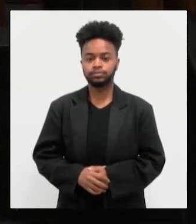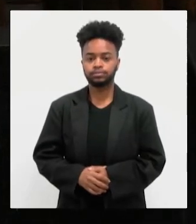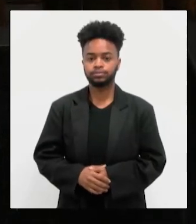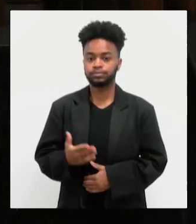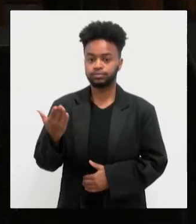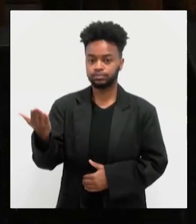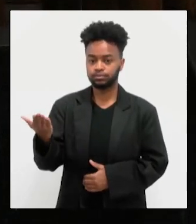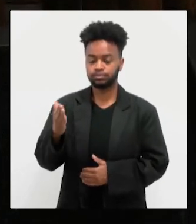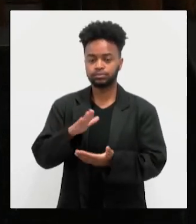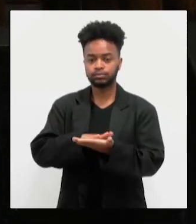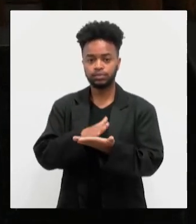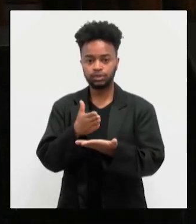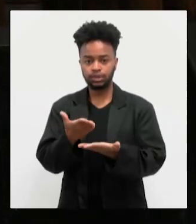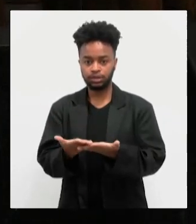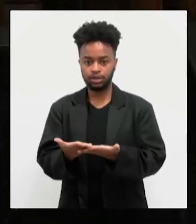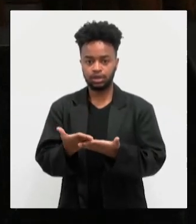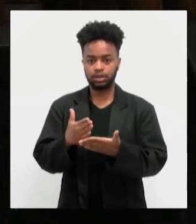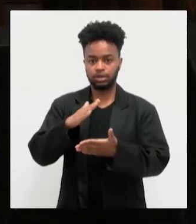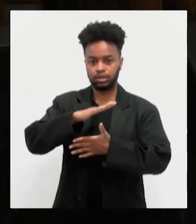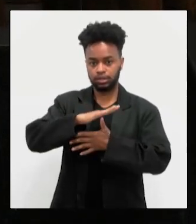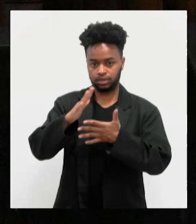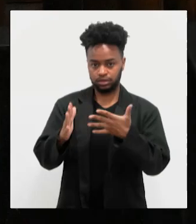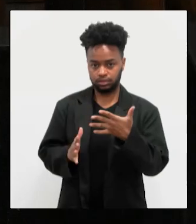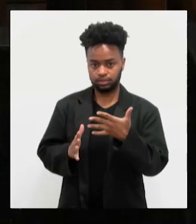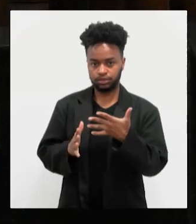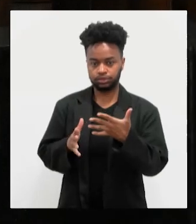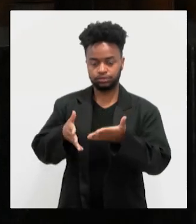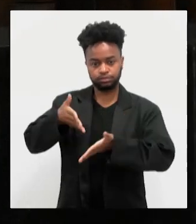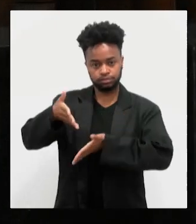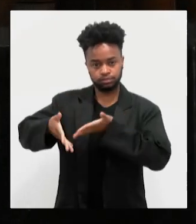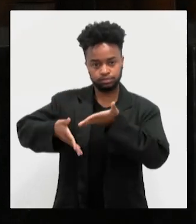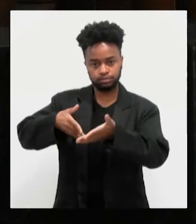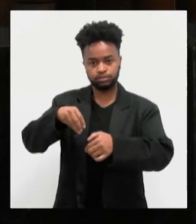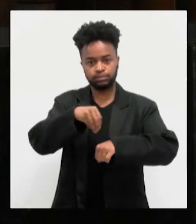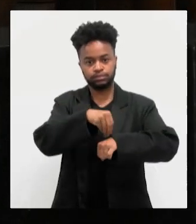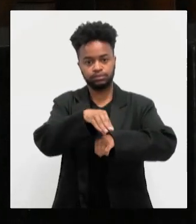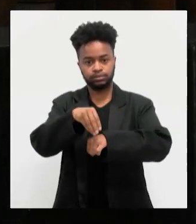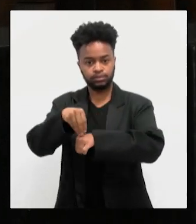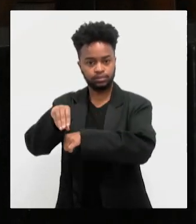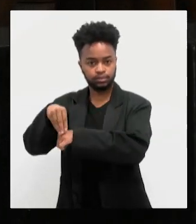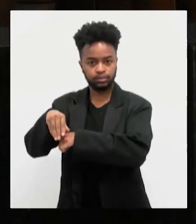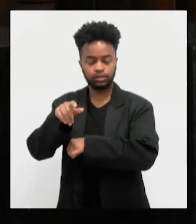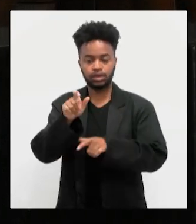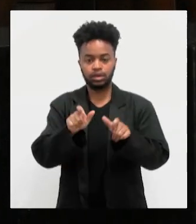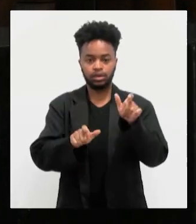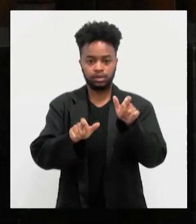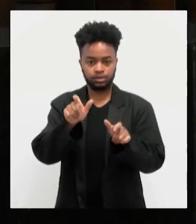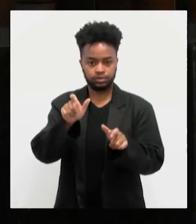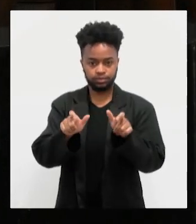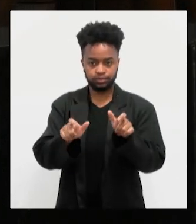senhor intérprete da língua de Libras, que leva a nossa voz